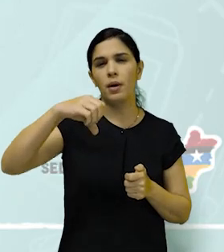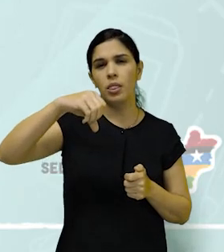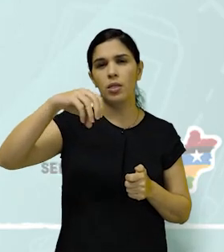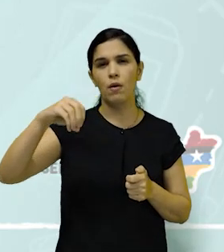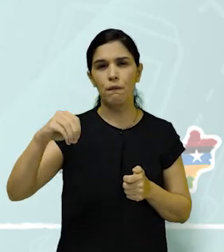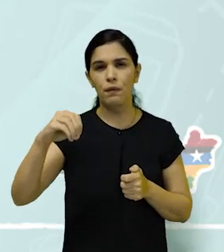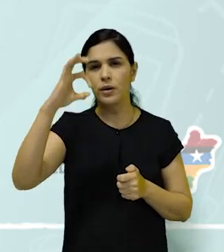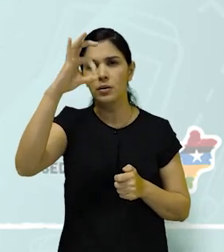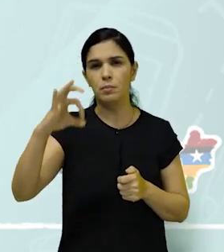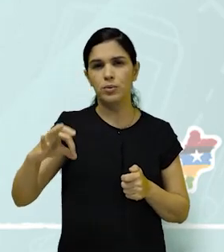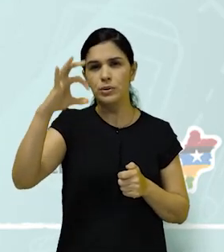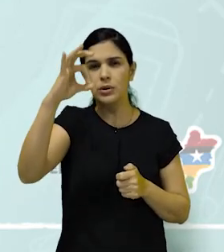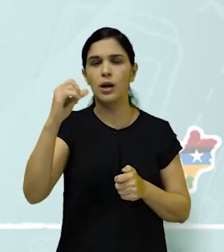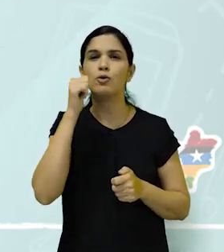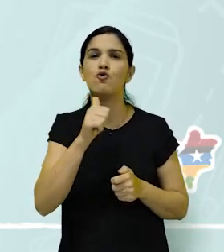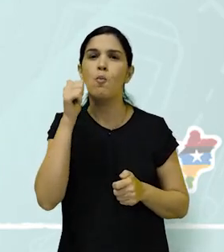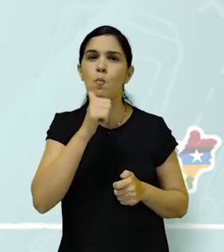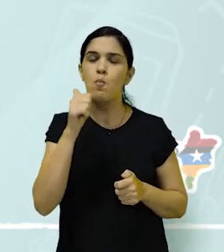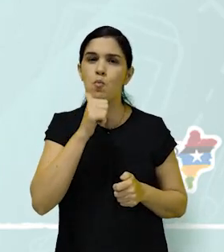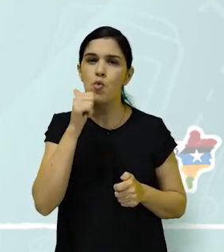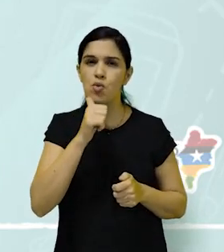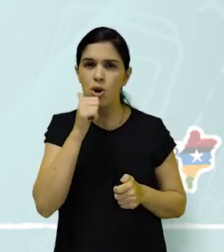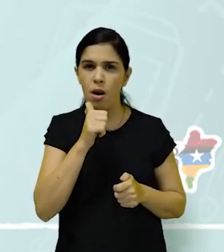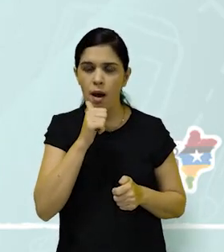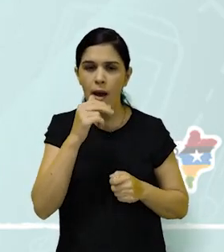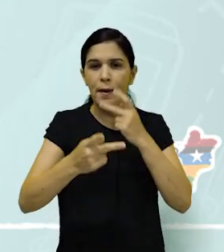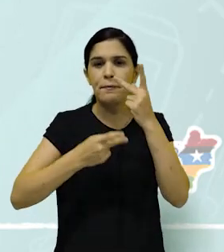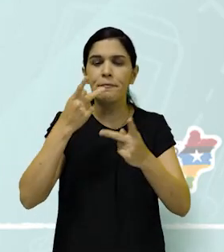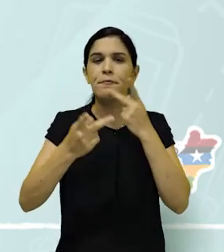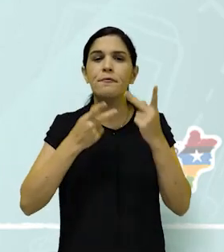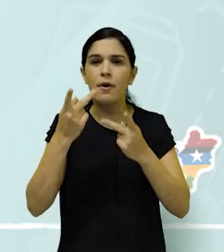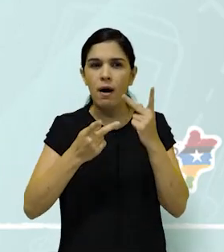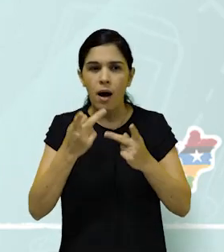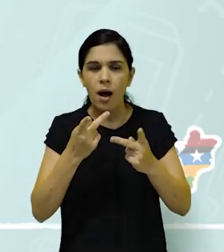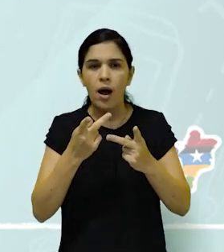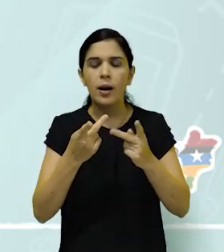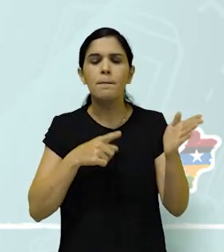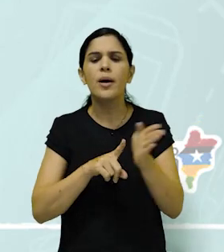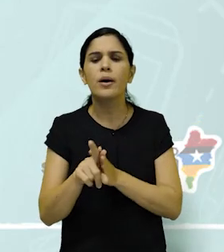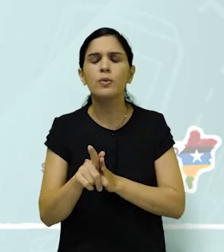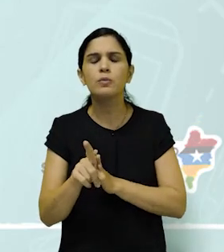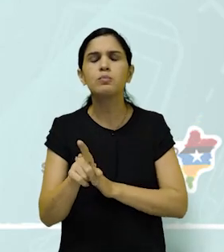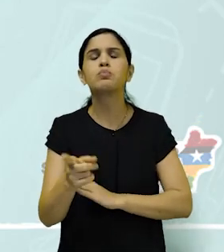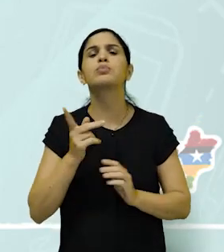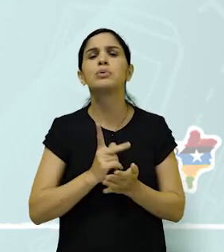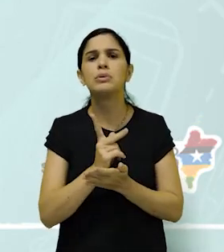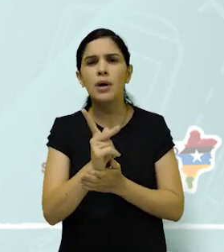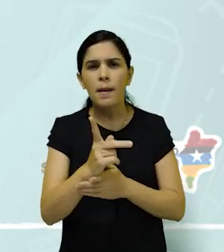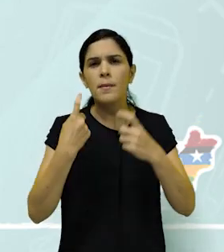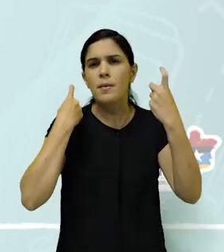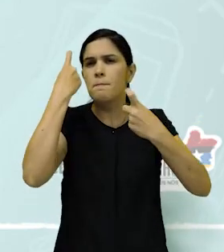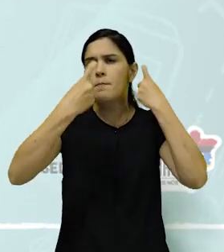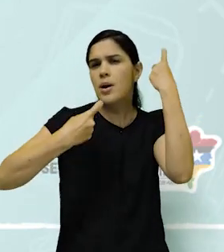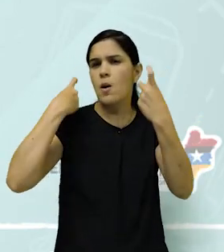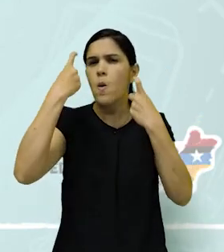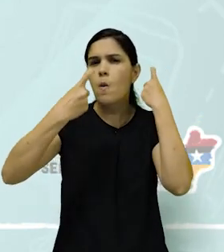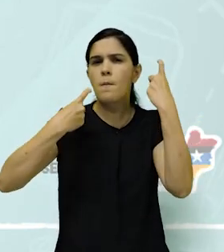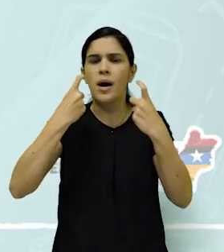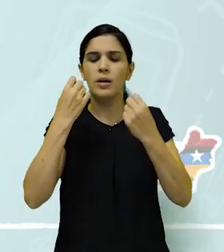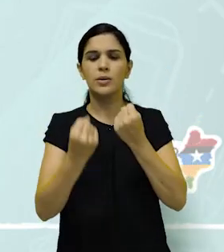São hormônios que são utilizados, que o indivíduo utiliza para ter um ganho de massa muscular. Tá certo?